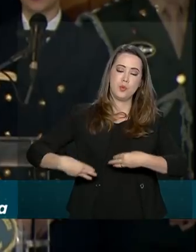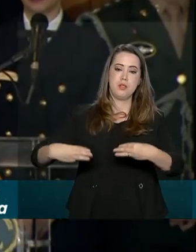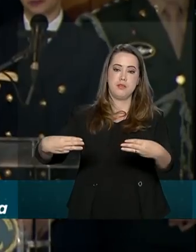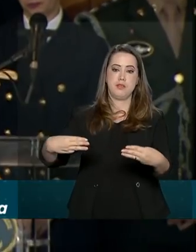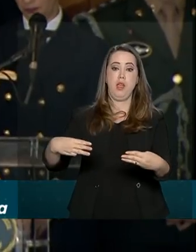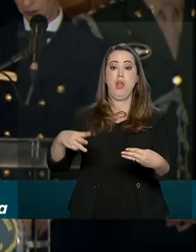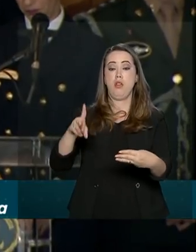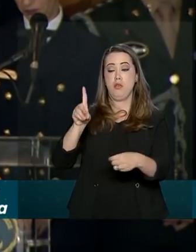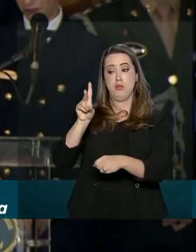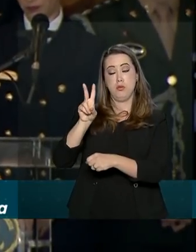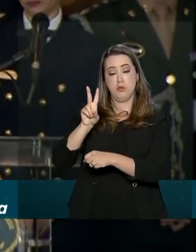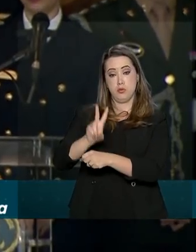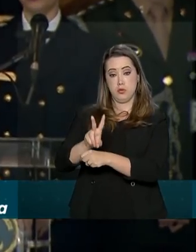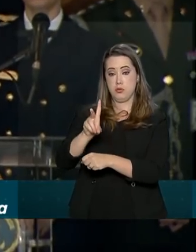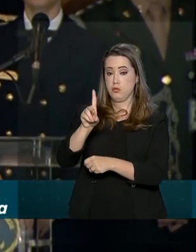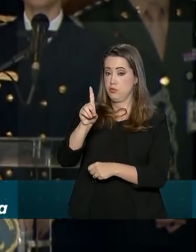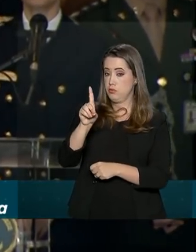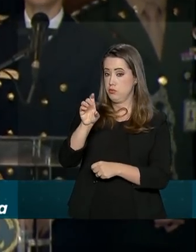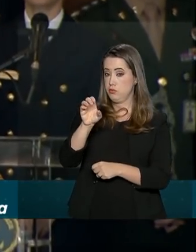permite,